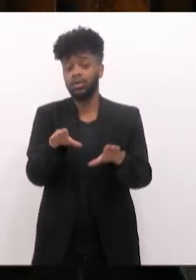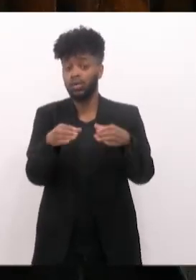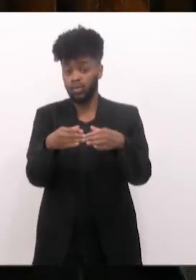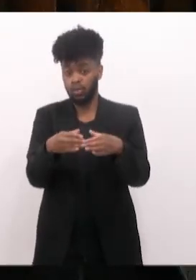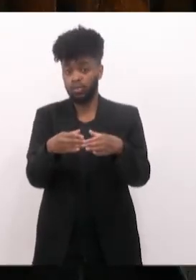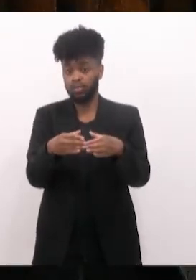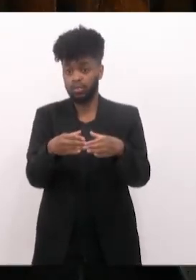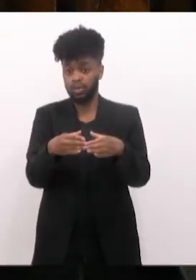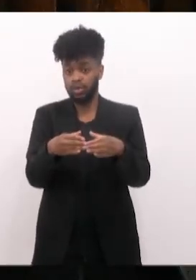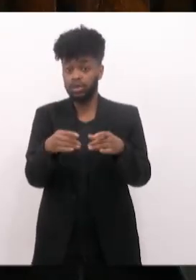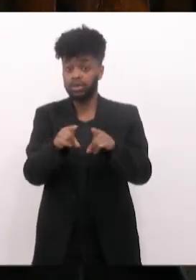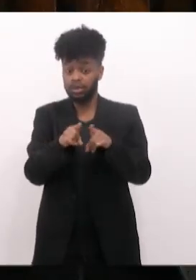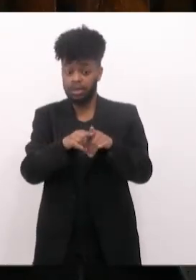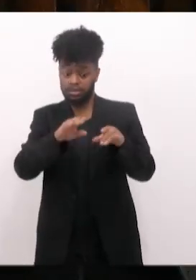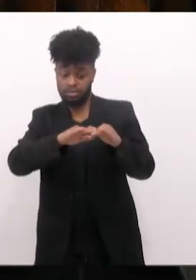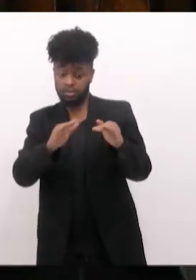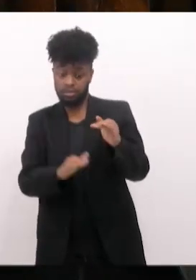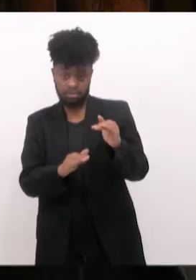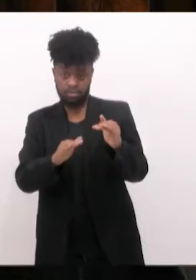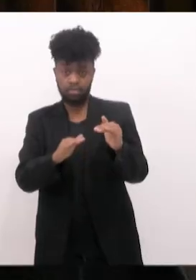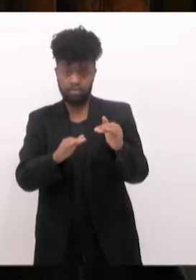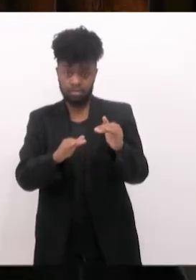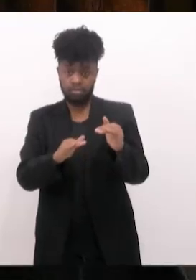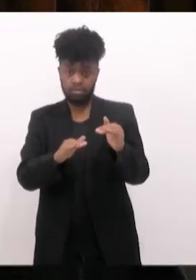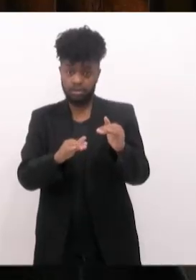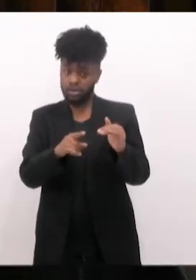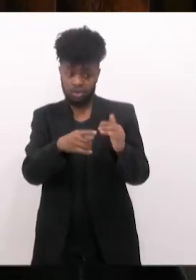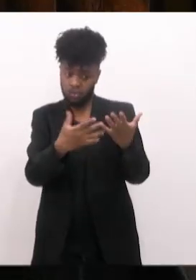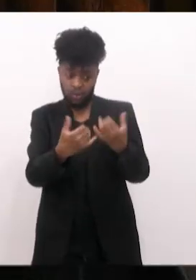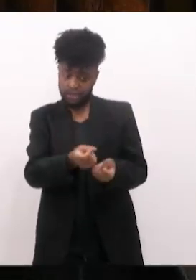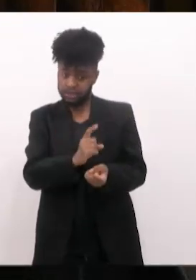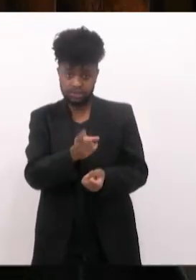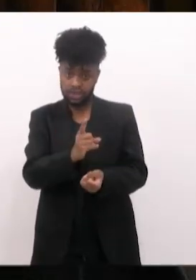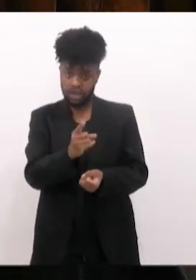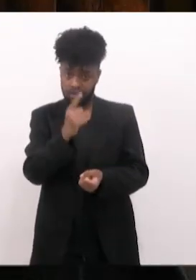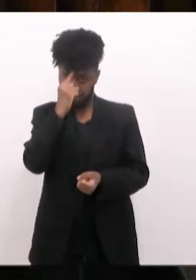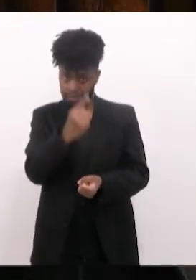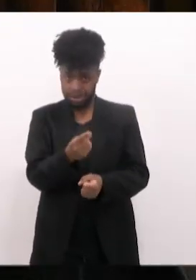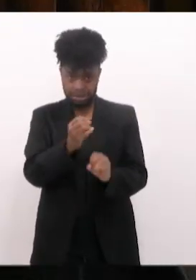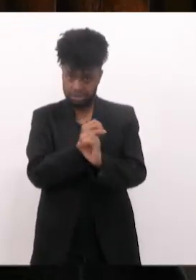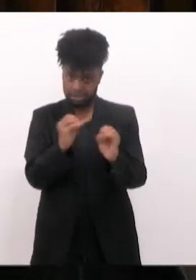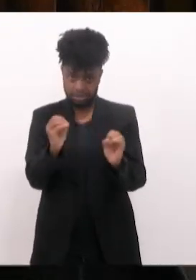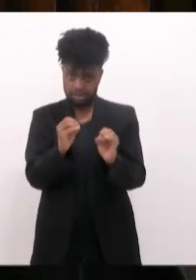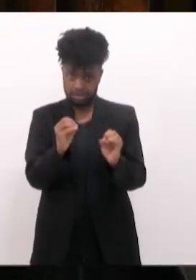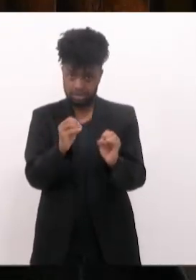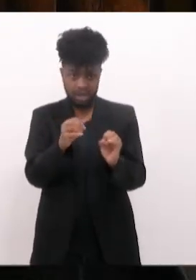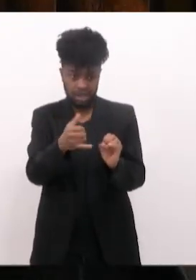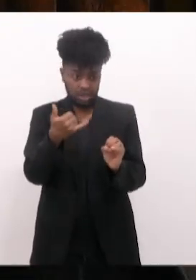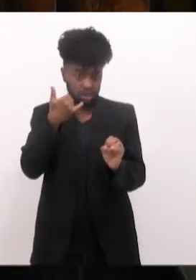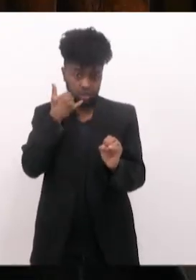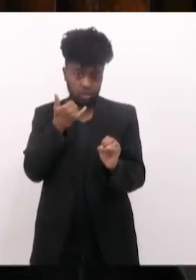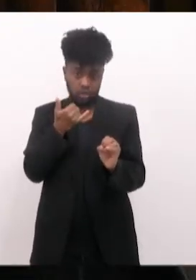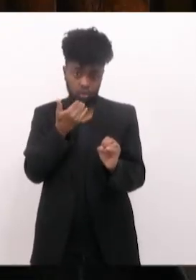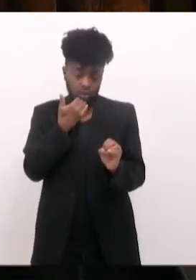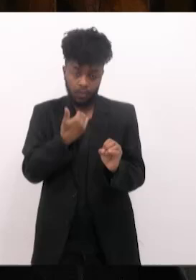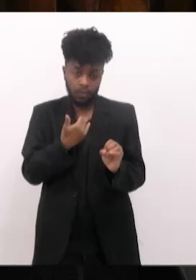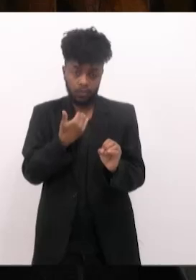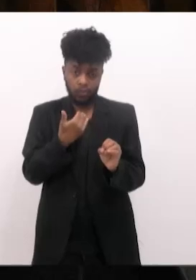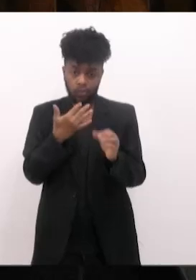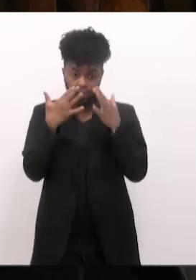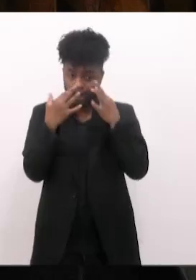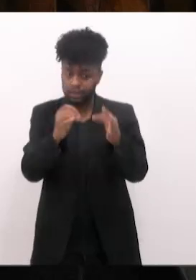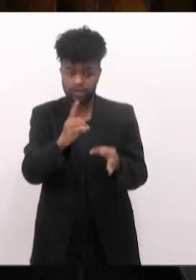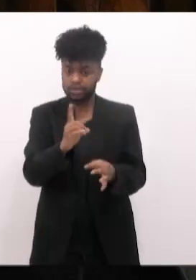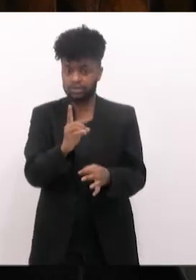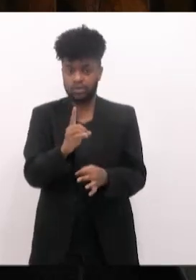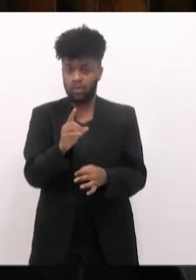insubordinado, coronel insubordinado, não atendeu o pedido do subcomandante do